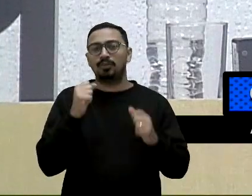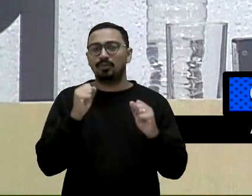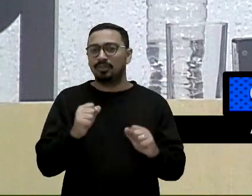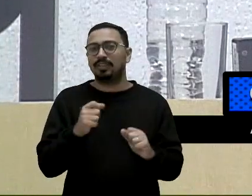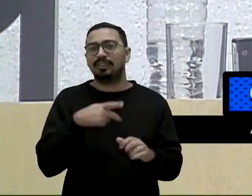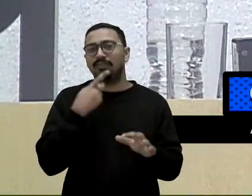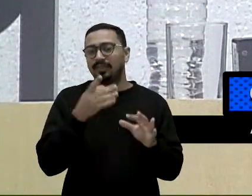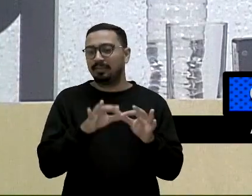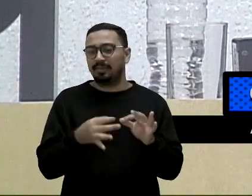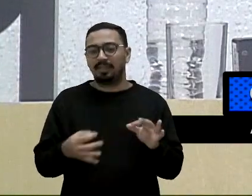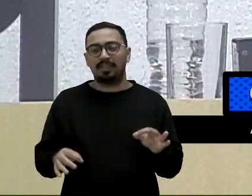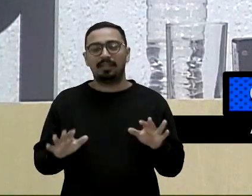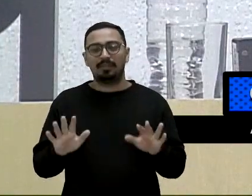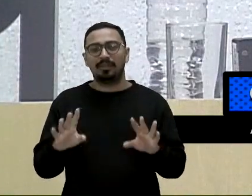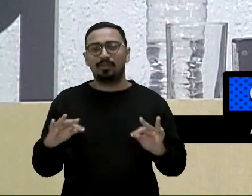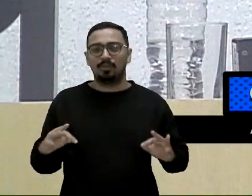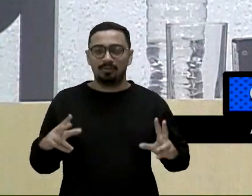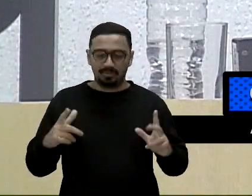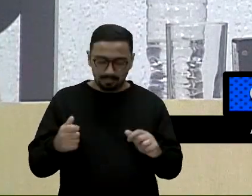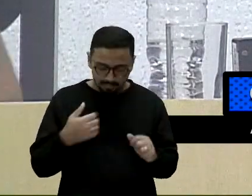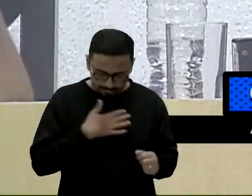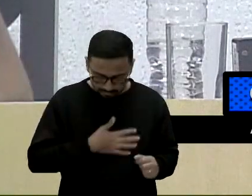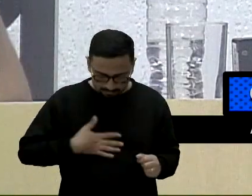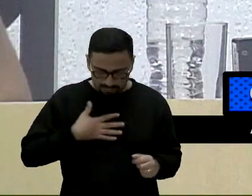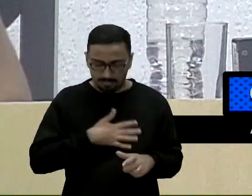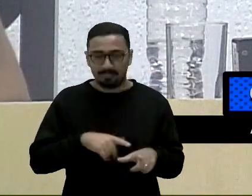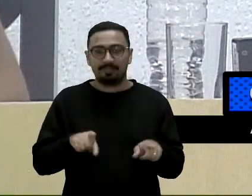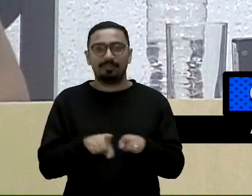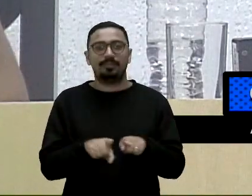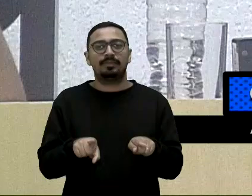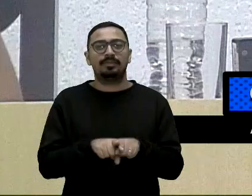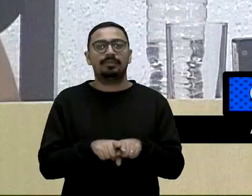tempo. Acho que está todo mundo